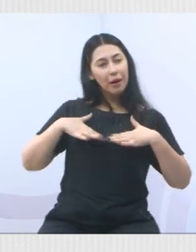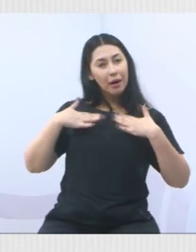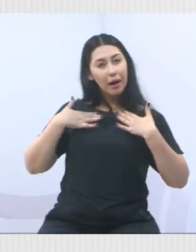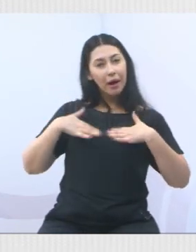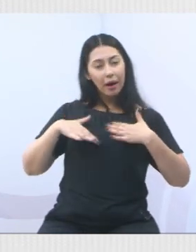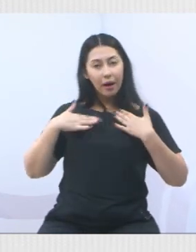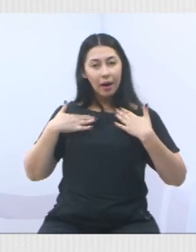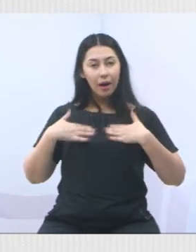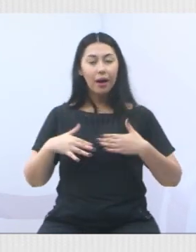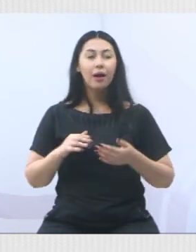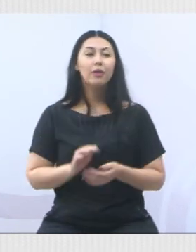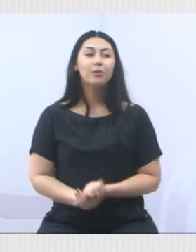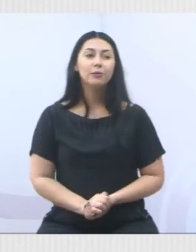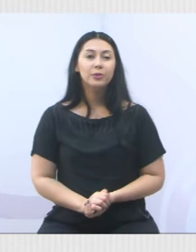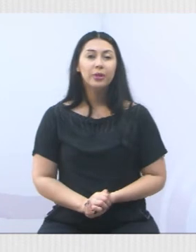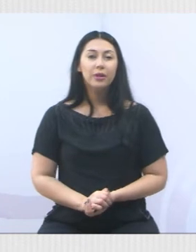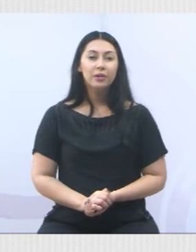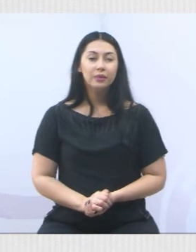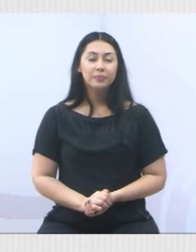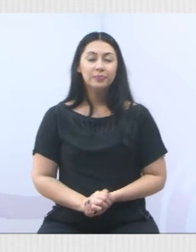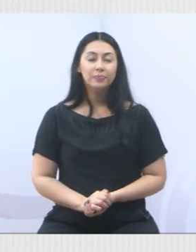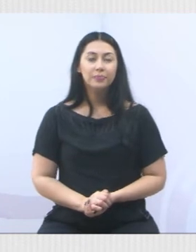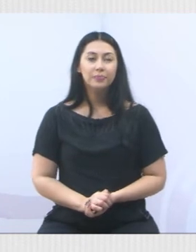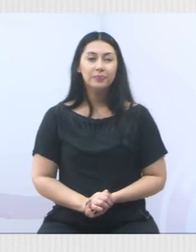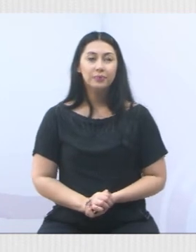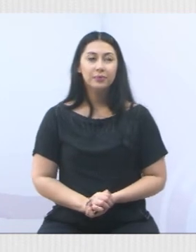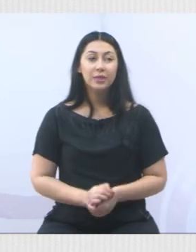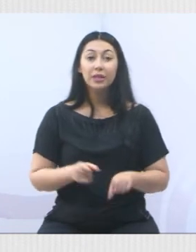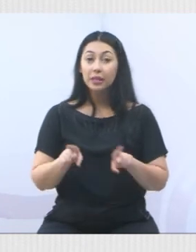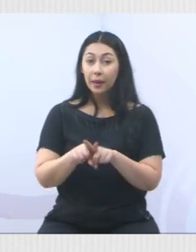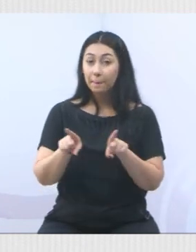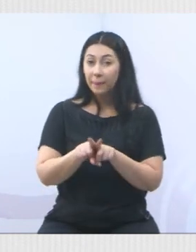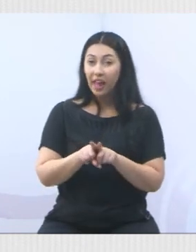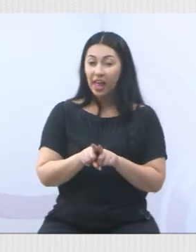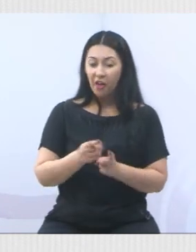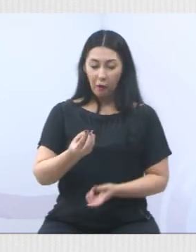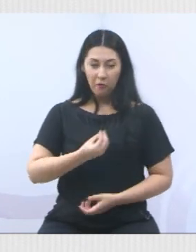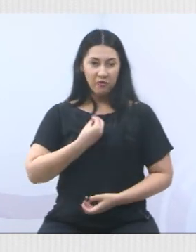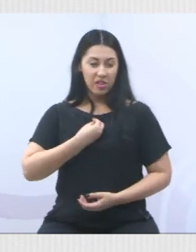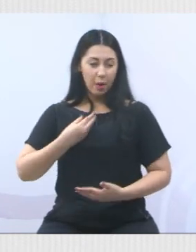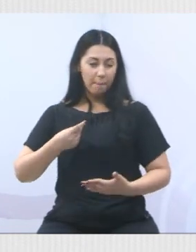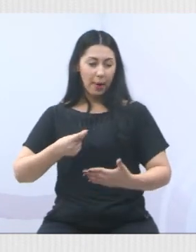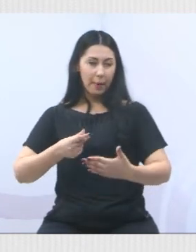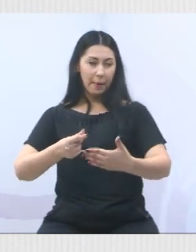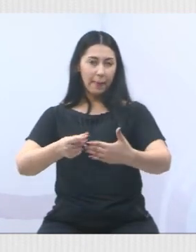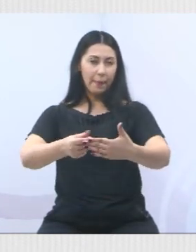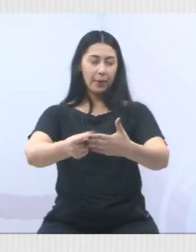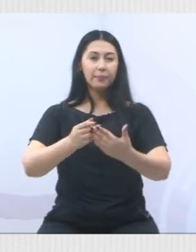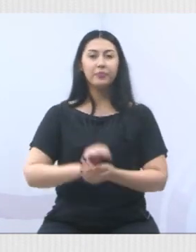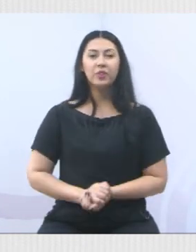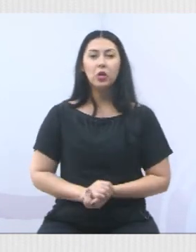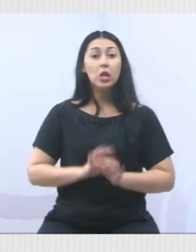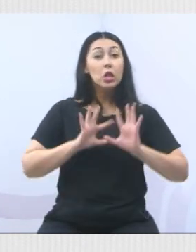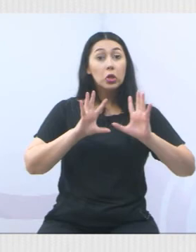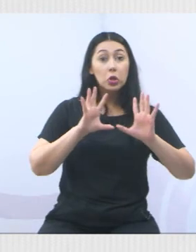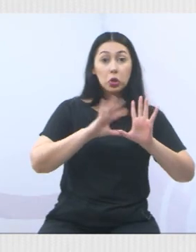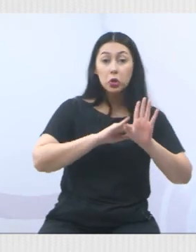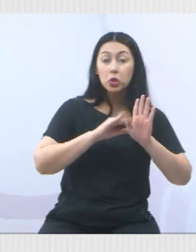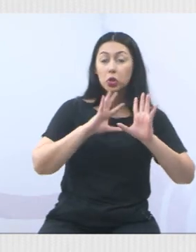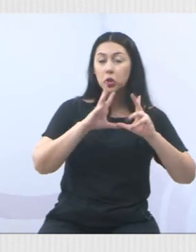com relação depois da castração, e aumenta a longevidade do animal. Todas as minhas fêmeas são castradas,